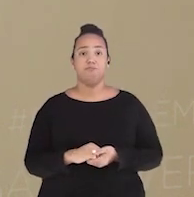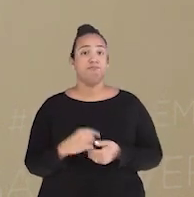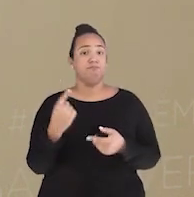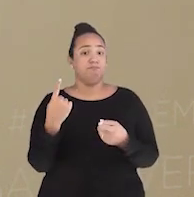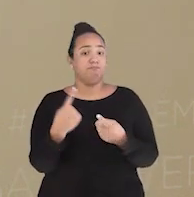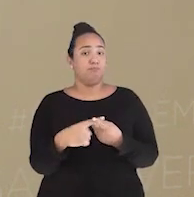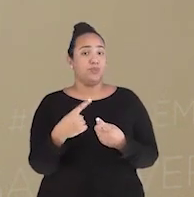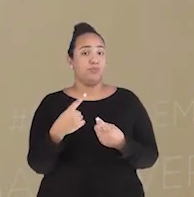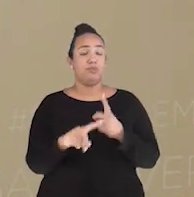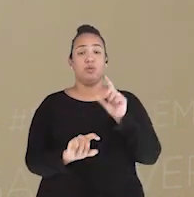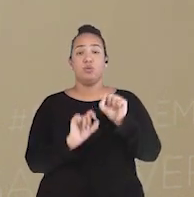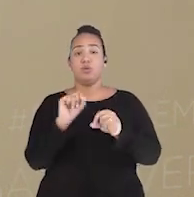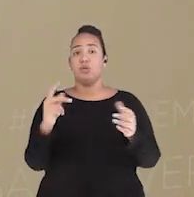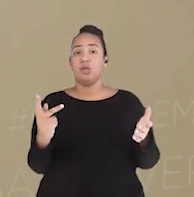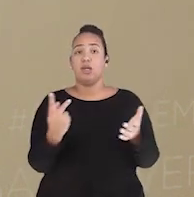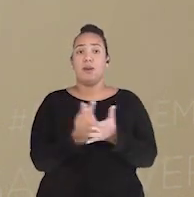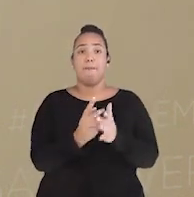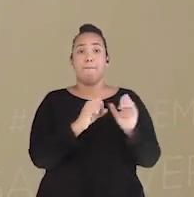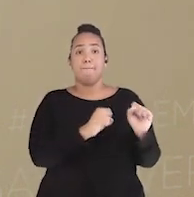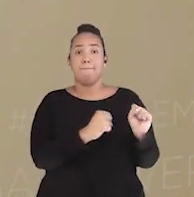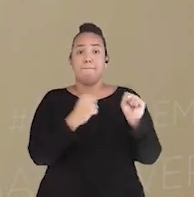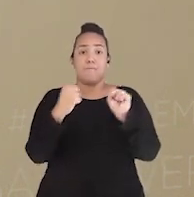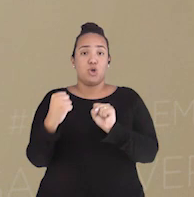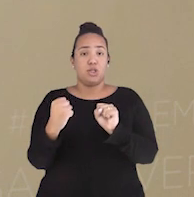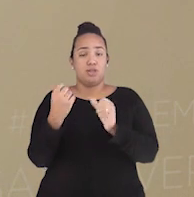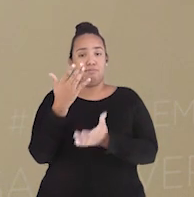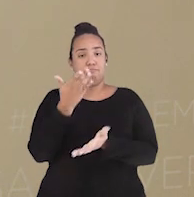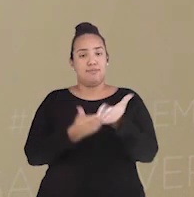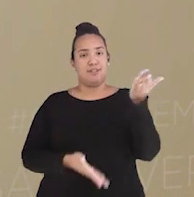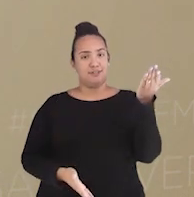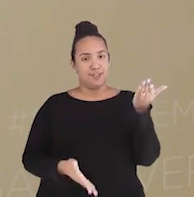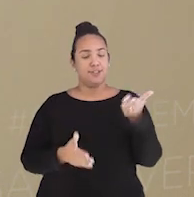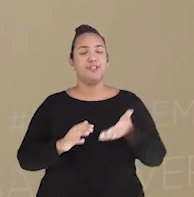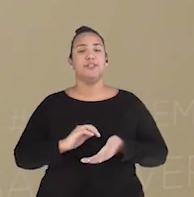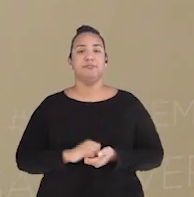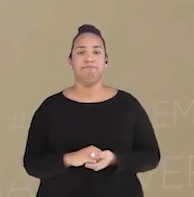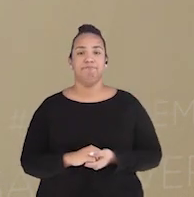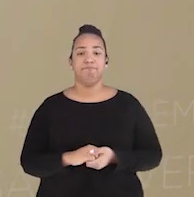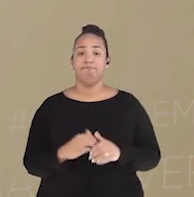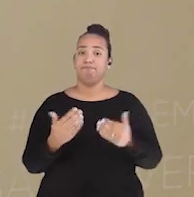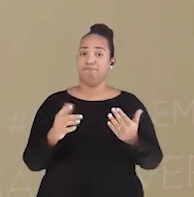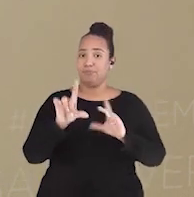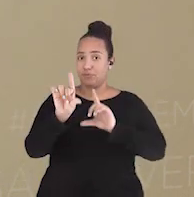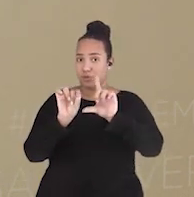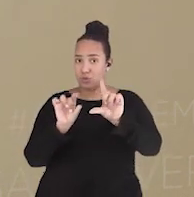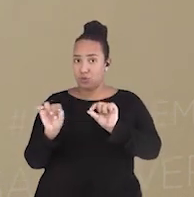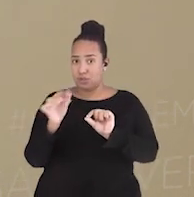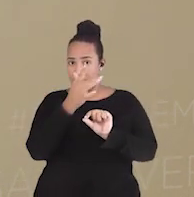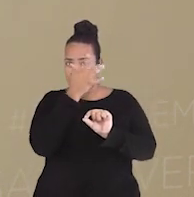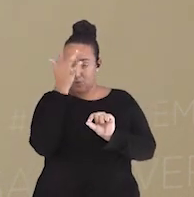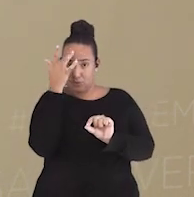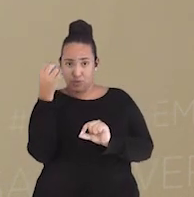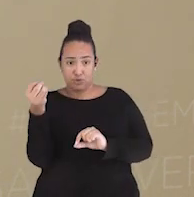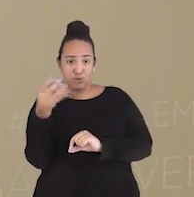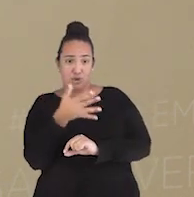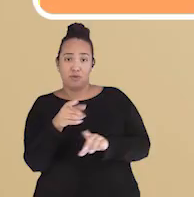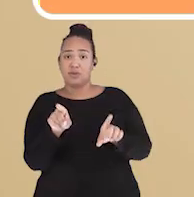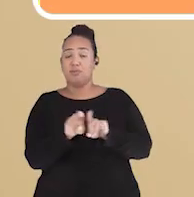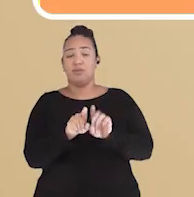perdiam progressivamente poder político com a nomeação de interventores e sim a sua representação no governo